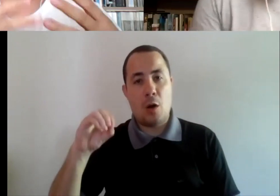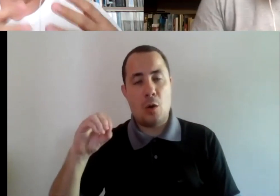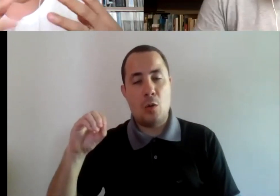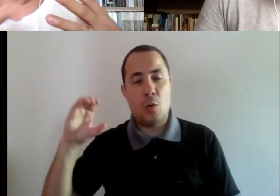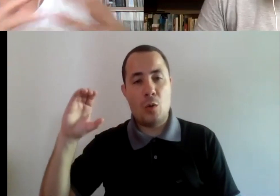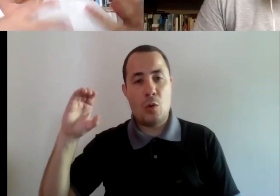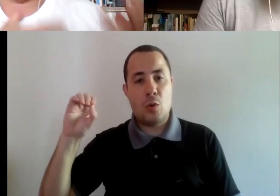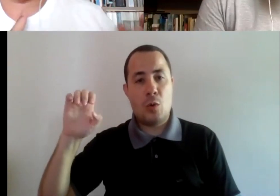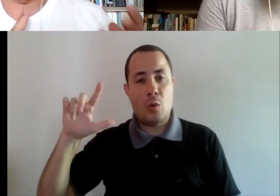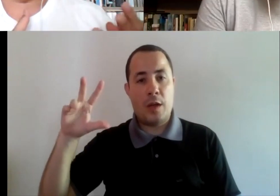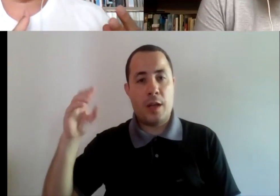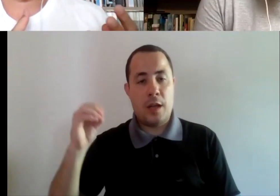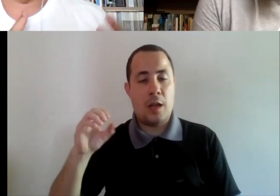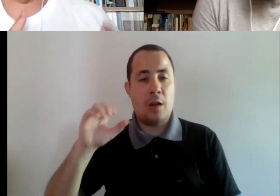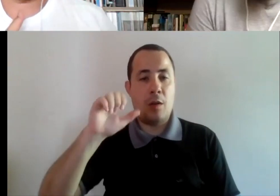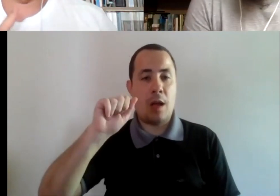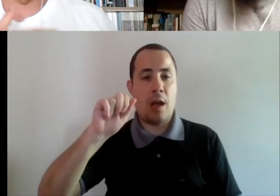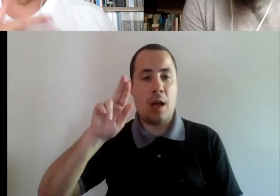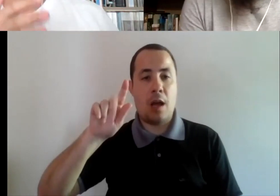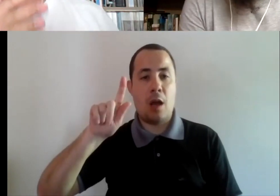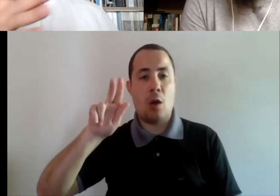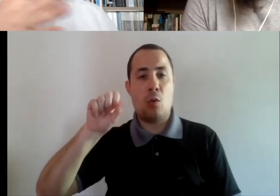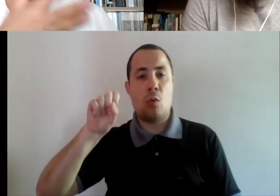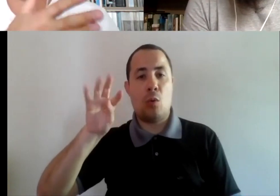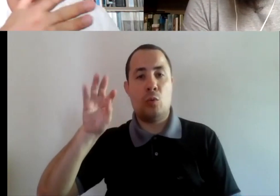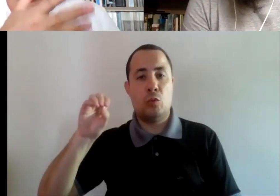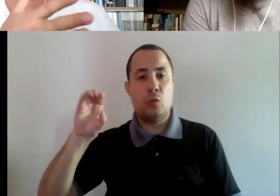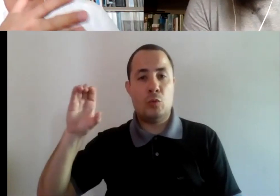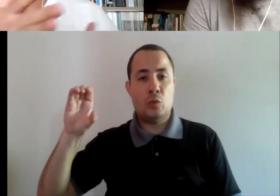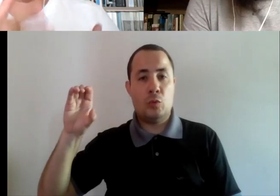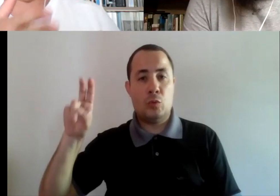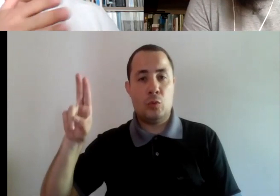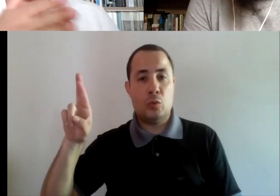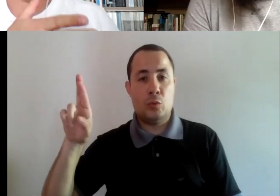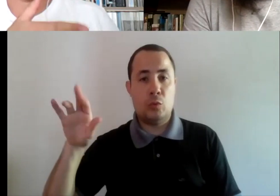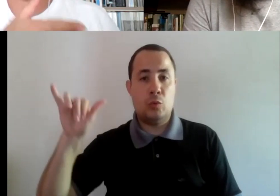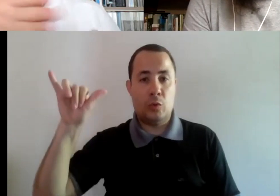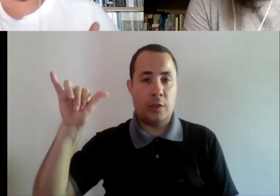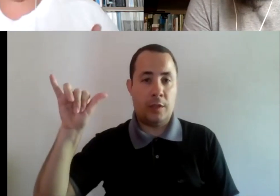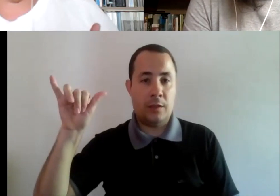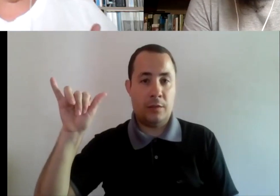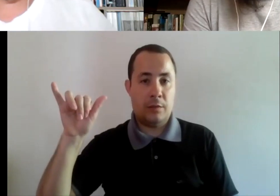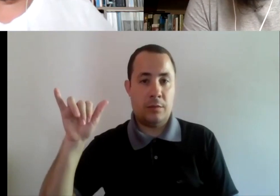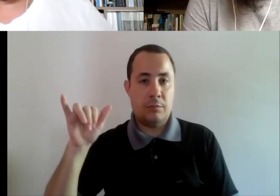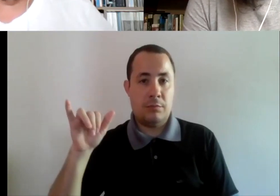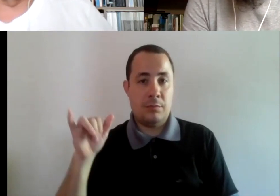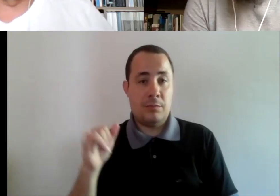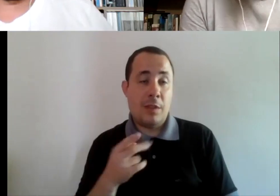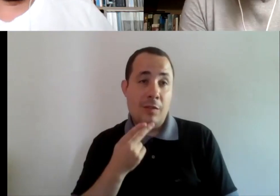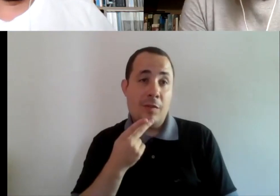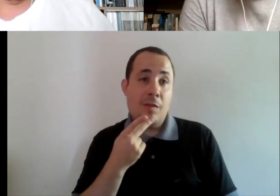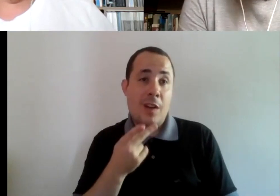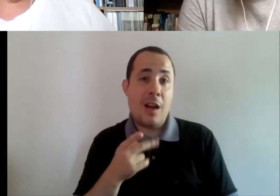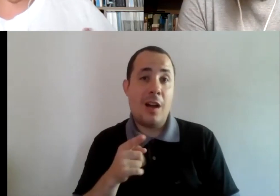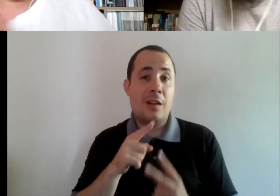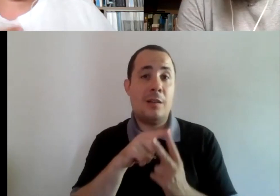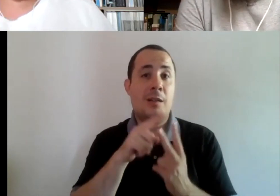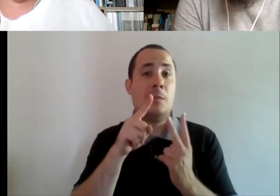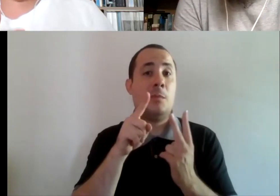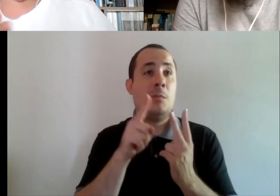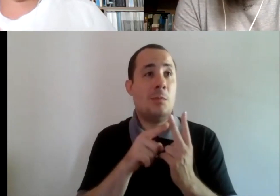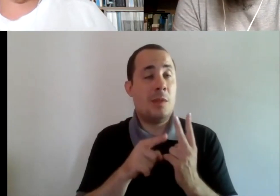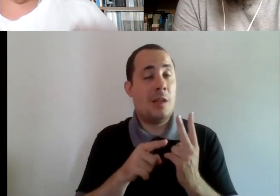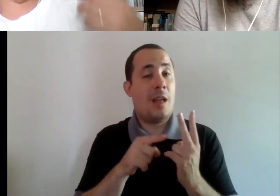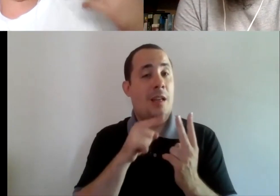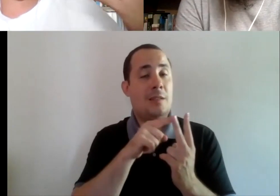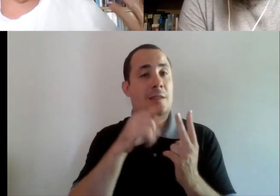nos padrões literários que a gente está acostumado, a gente nem coloca esses autores dentro do campo da literatura, né? Mas isso é